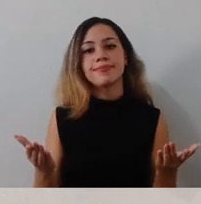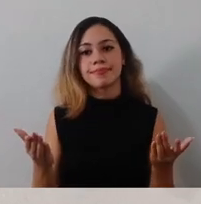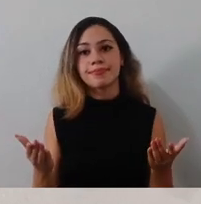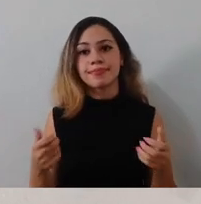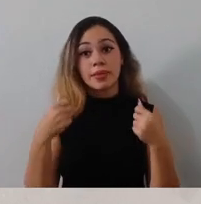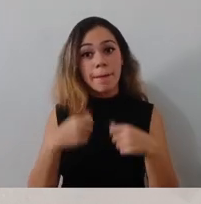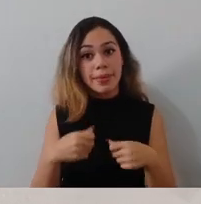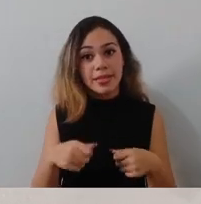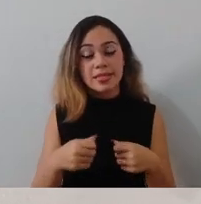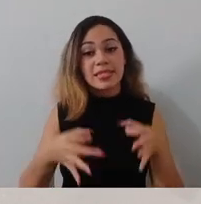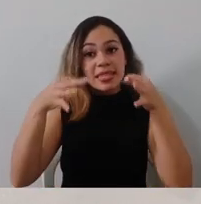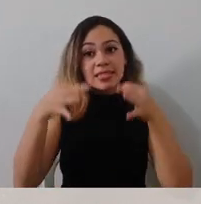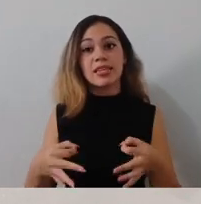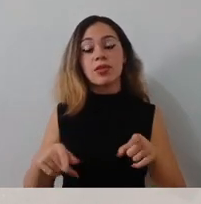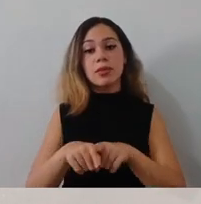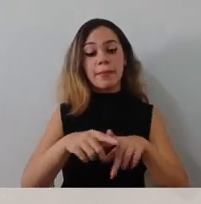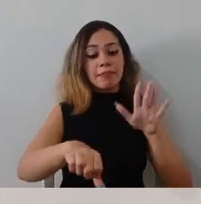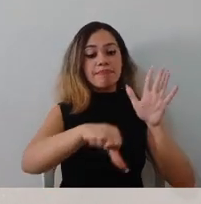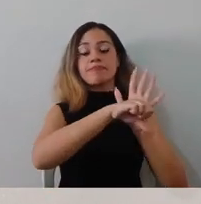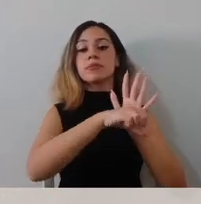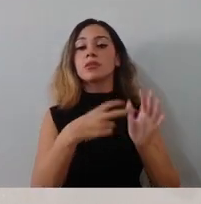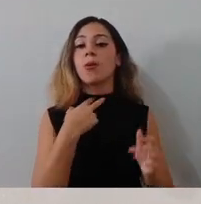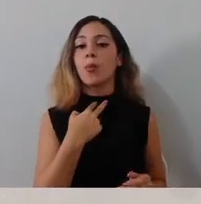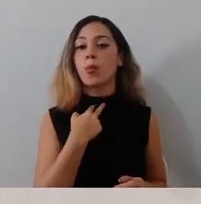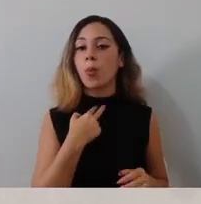dentista. Vai ocorrer crime.